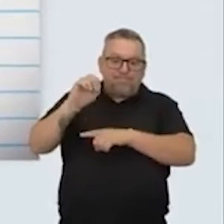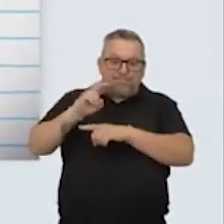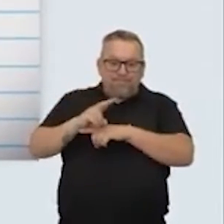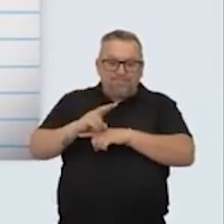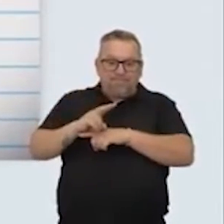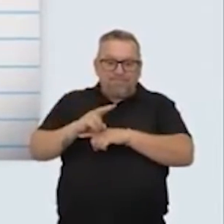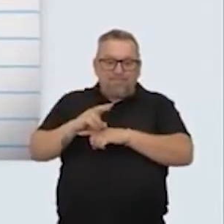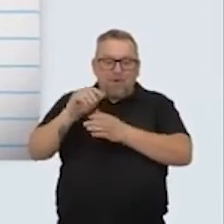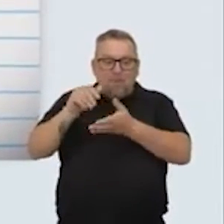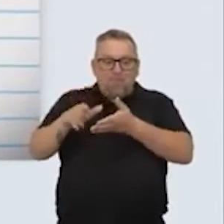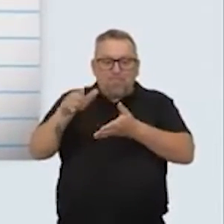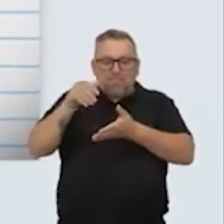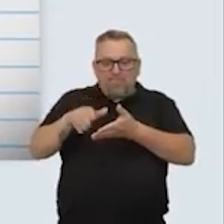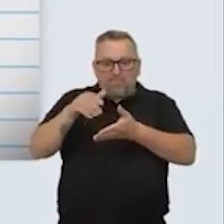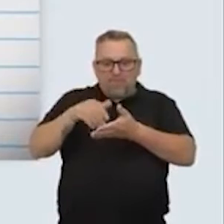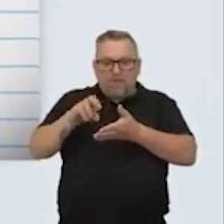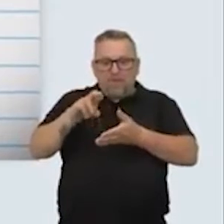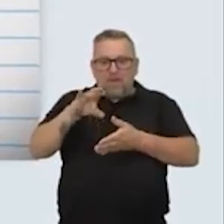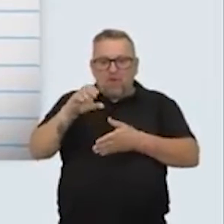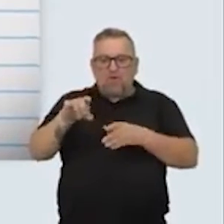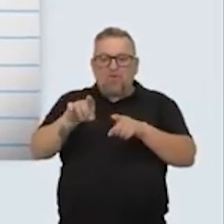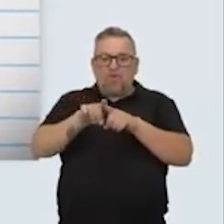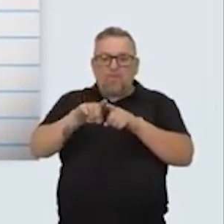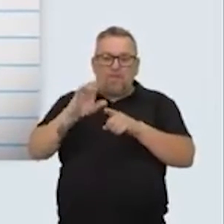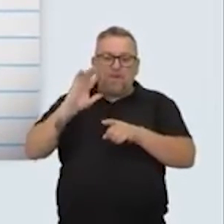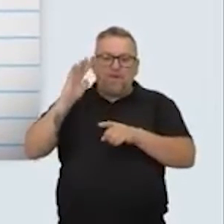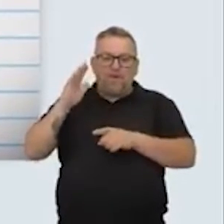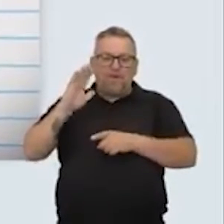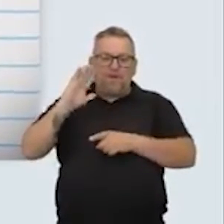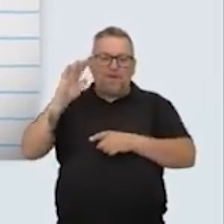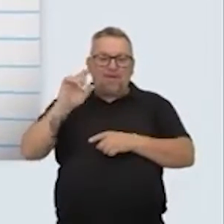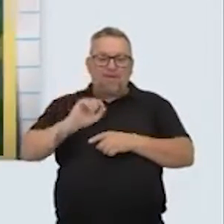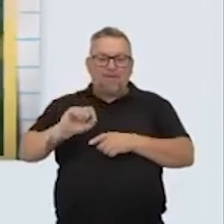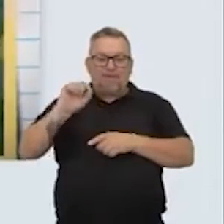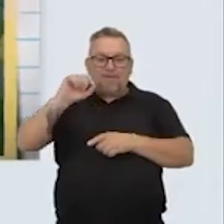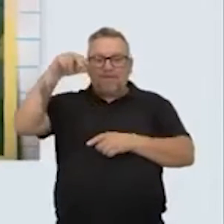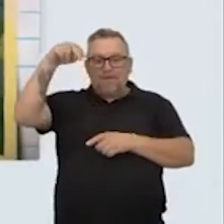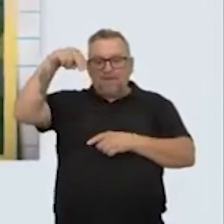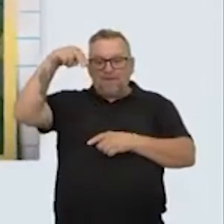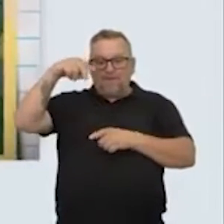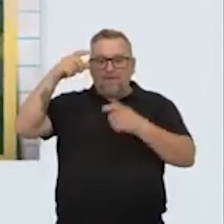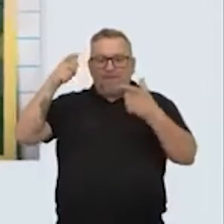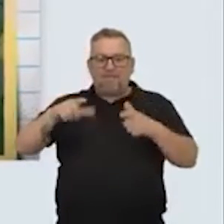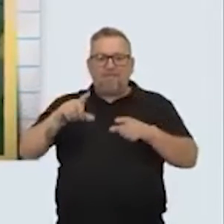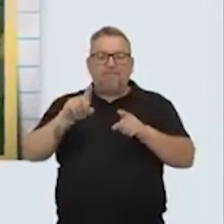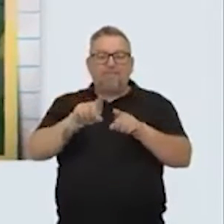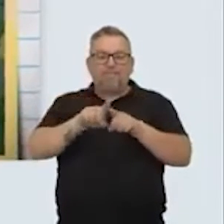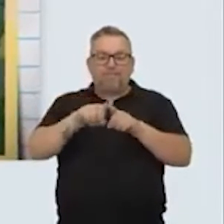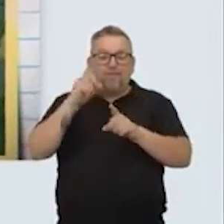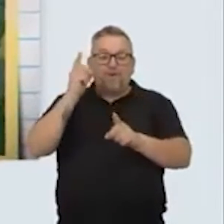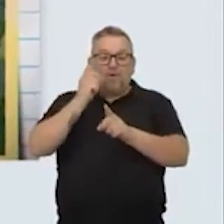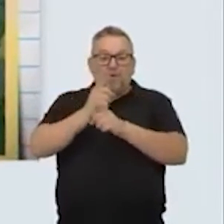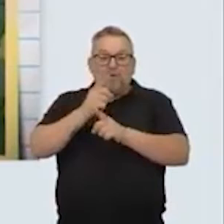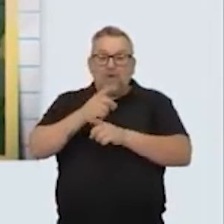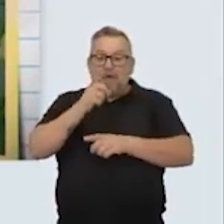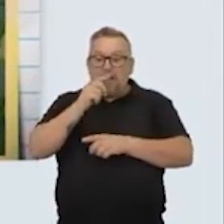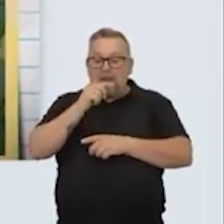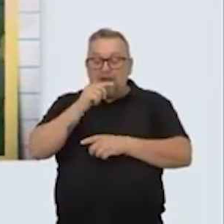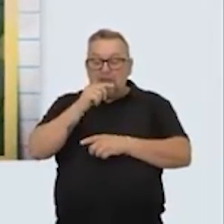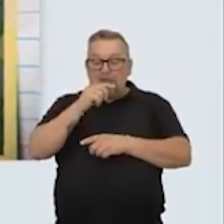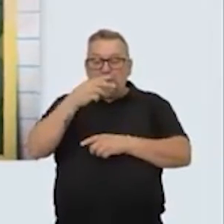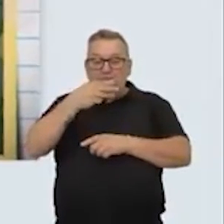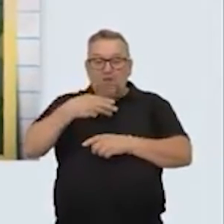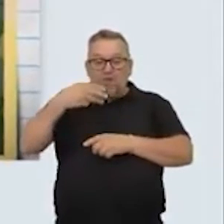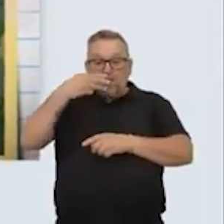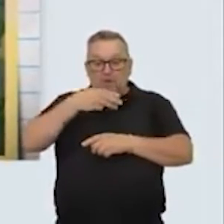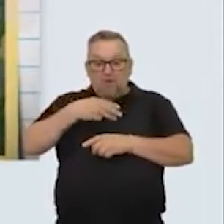lixo bruto são jogados em rios. E isto ocorre principalmente na região norte, onde se localiza a maior reserva de água doce do país, a